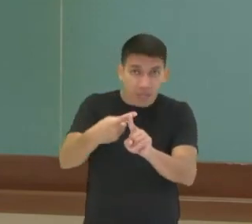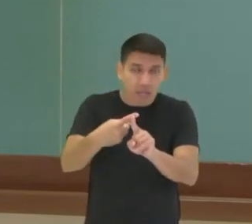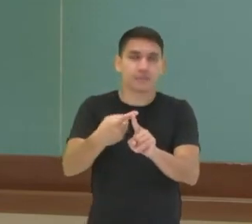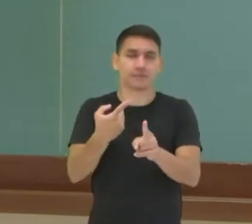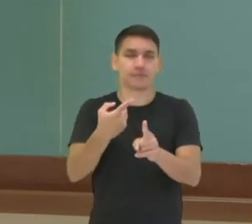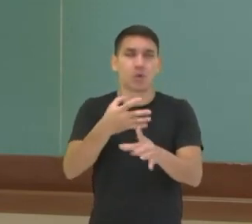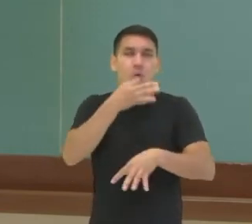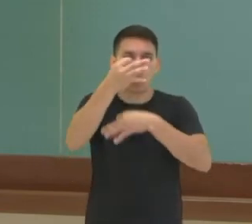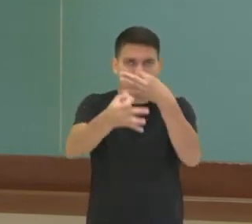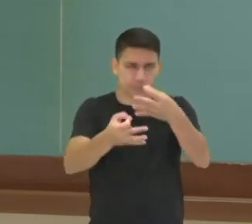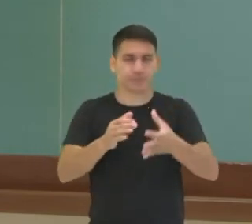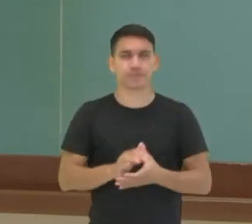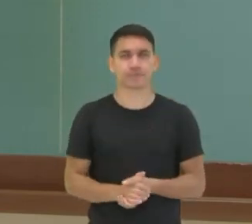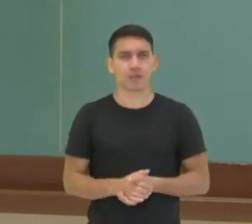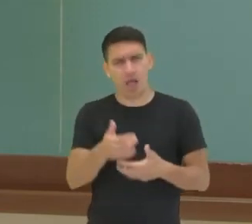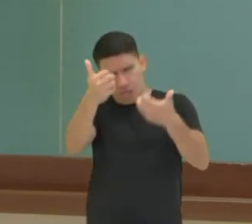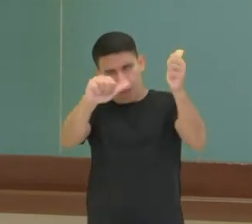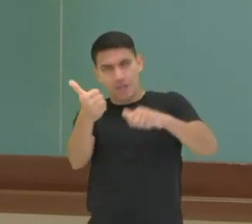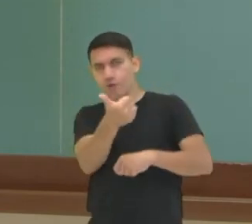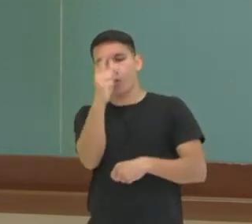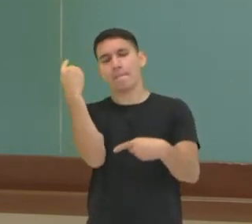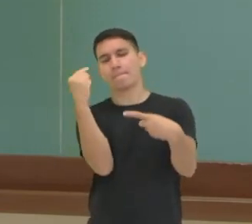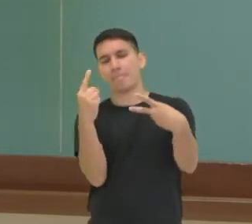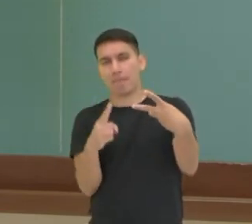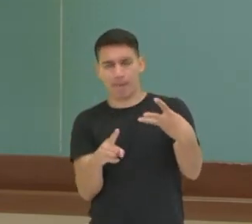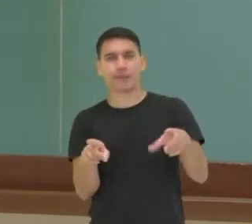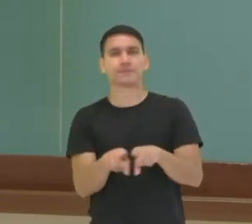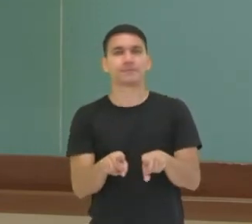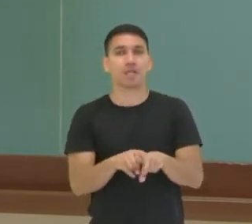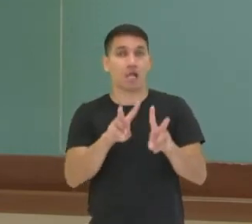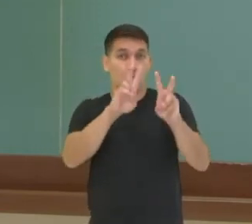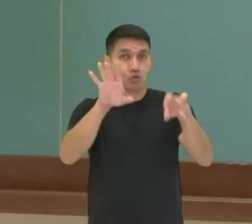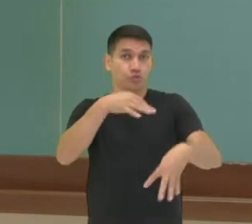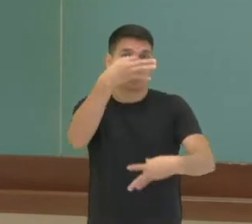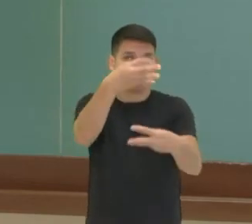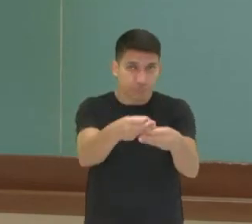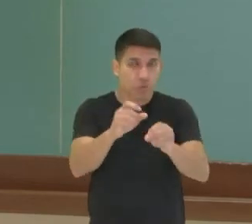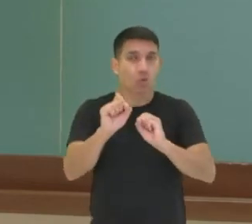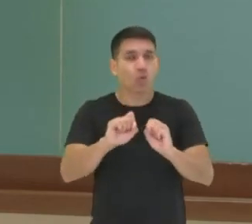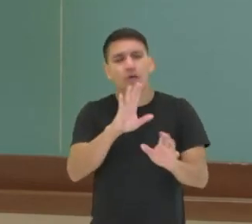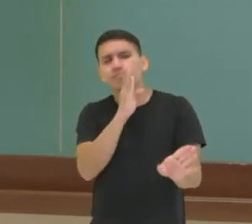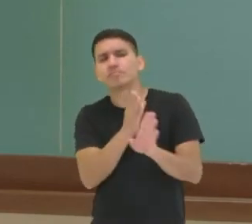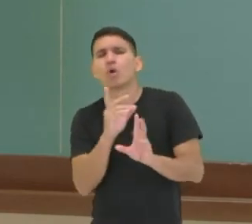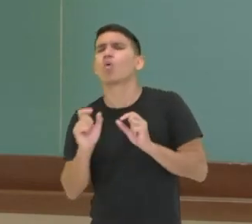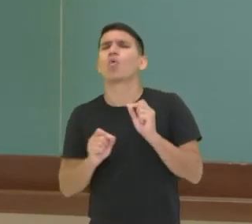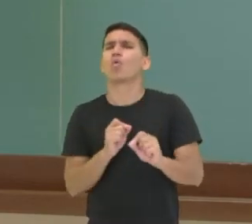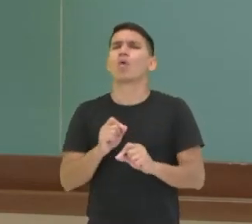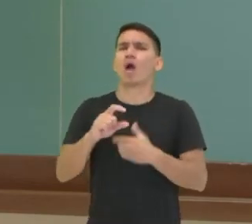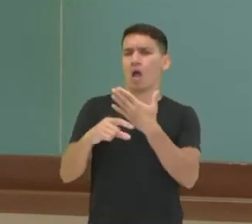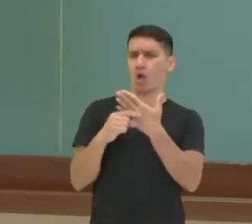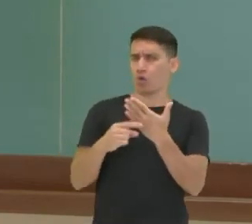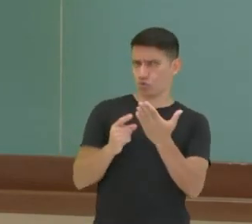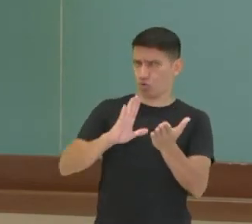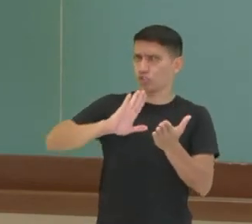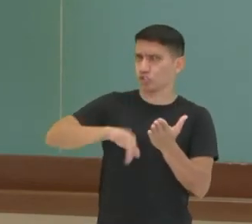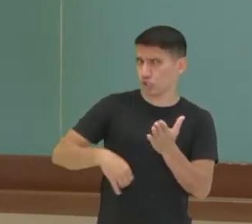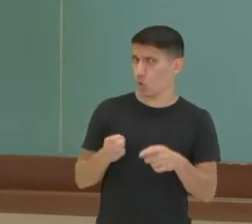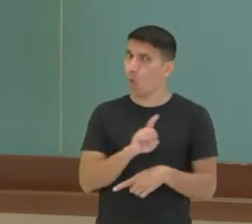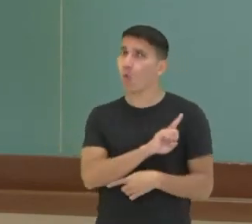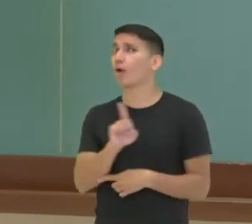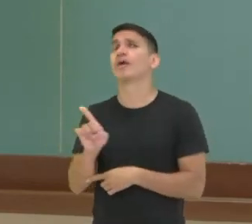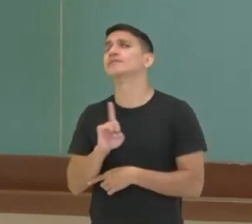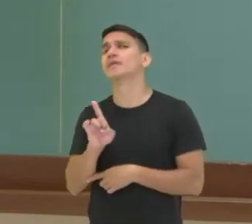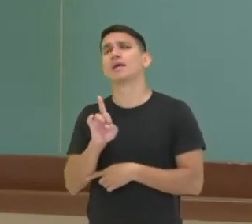Vamos analisar mais alguns aspectos, então, né, da resenha e descobrir se o autor emitiu ou não uma